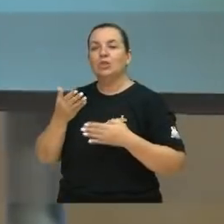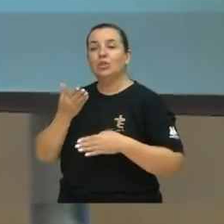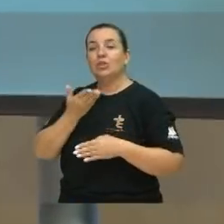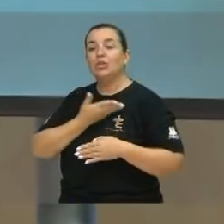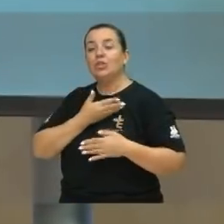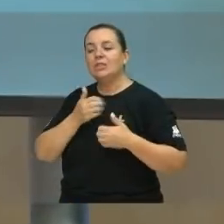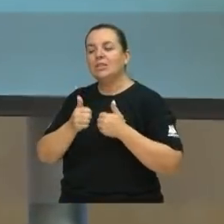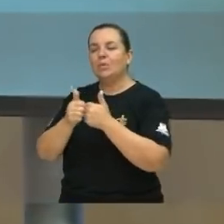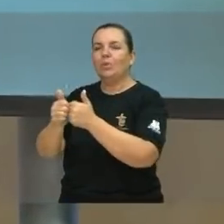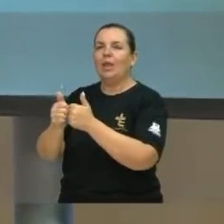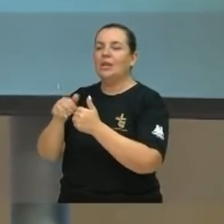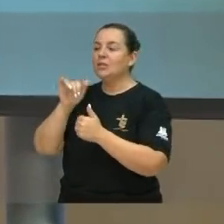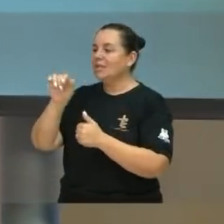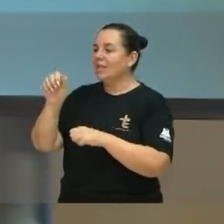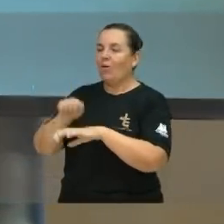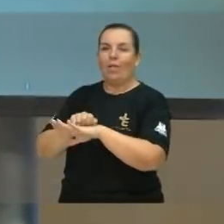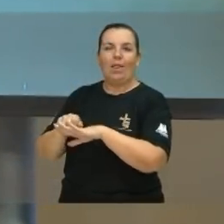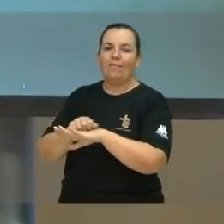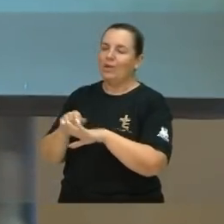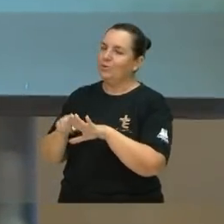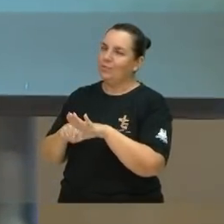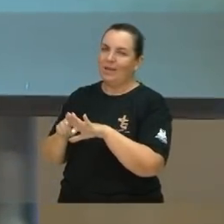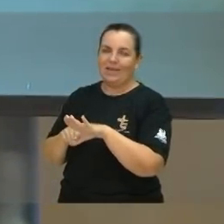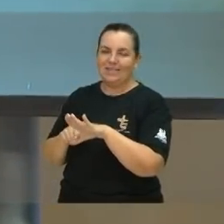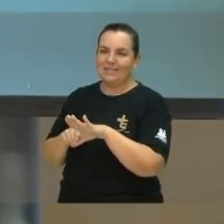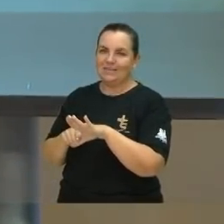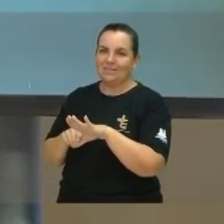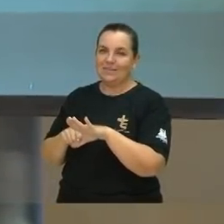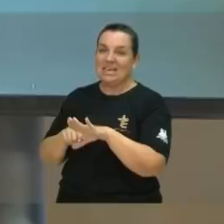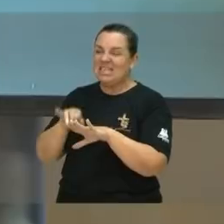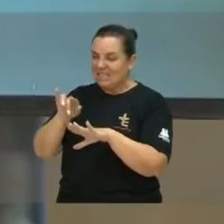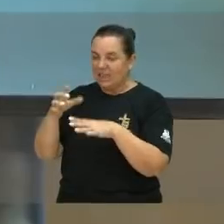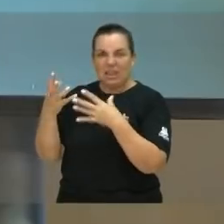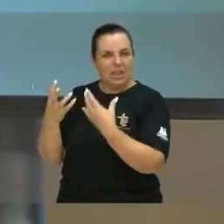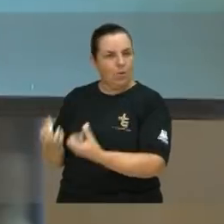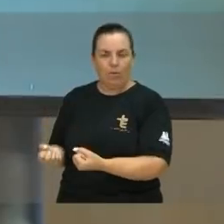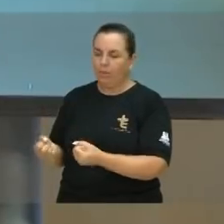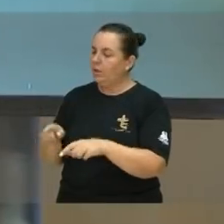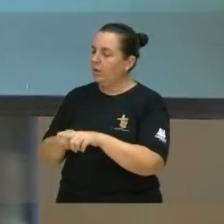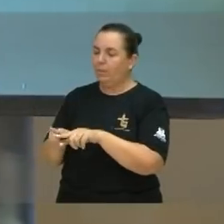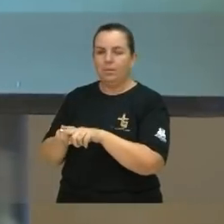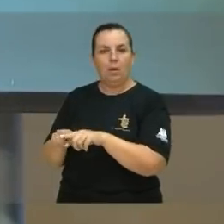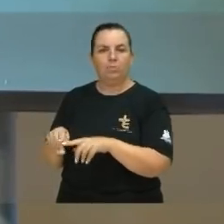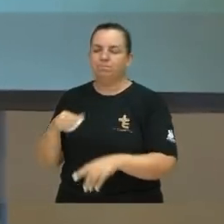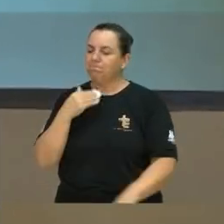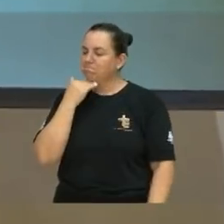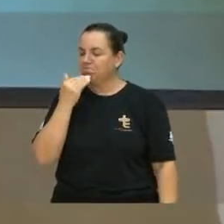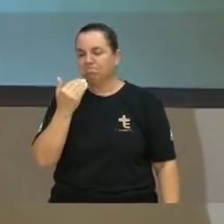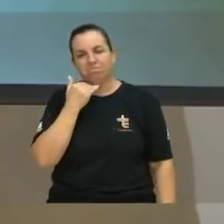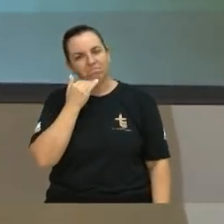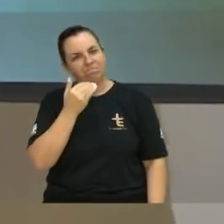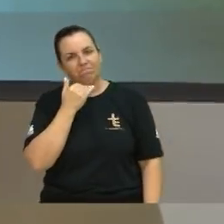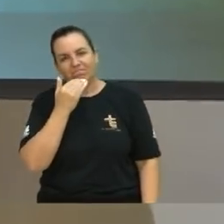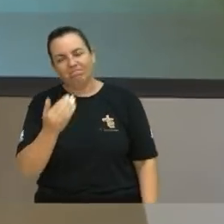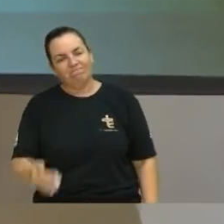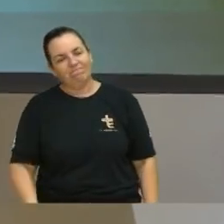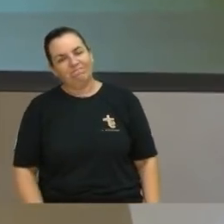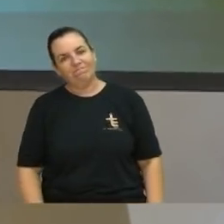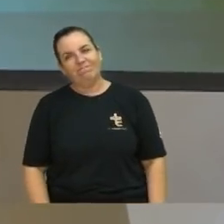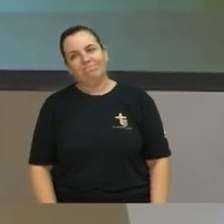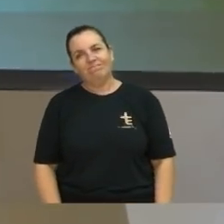sem lavar os pés sem acolher o irmão inclusive o irmão